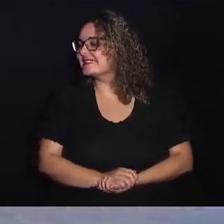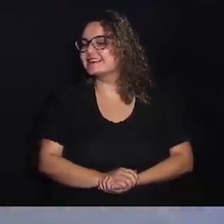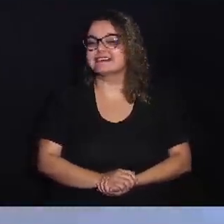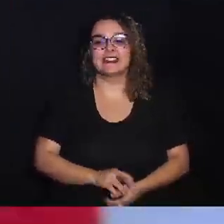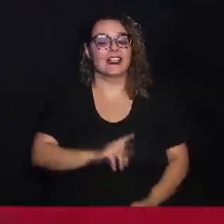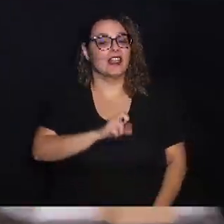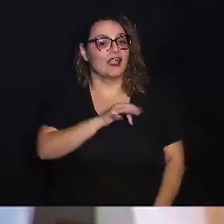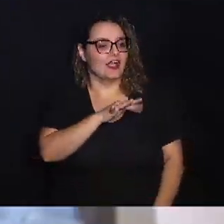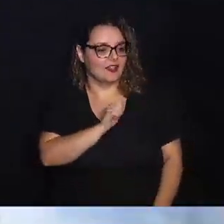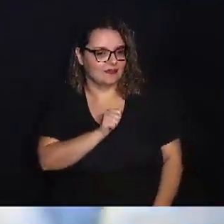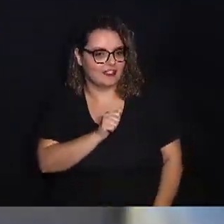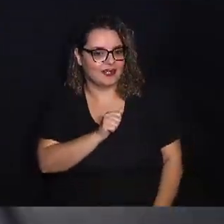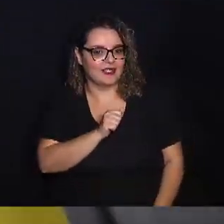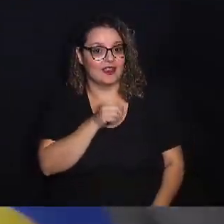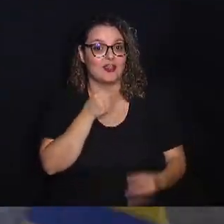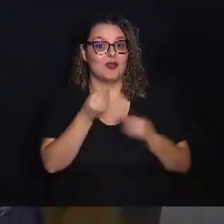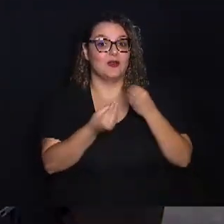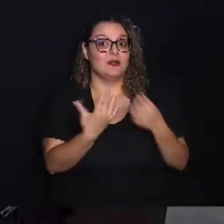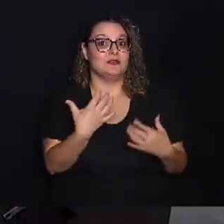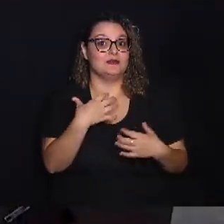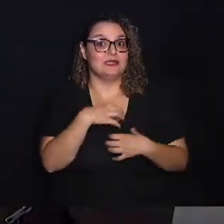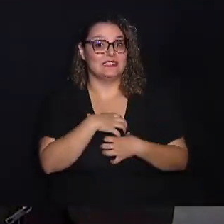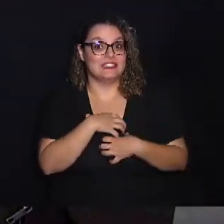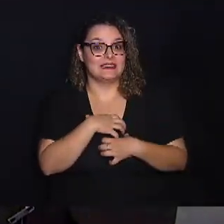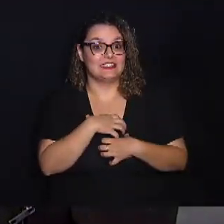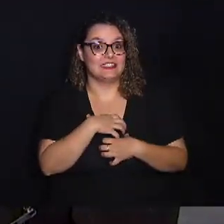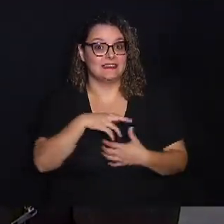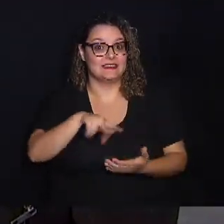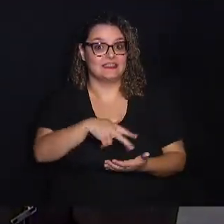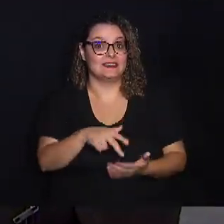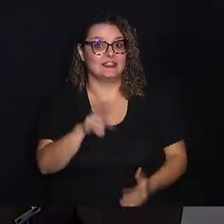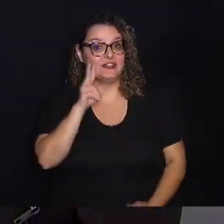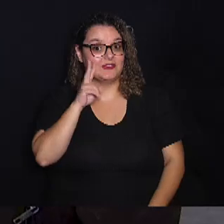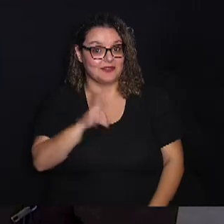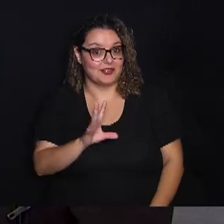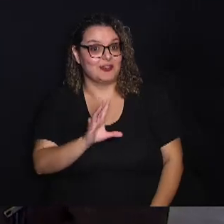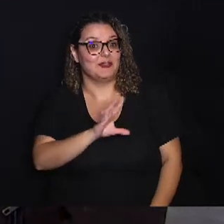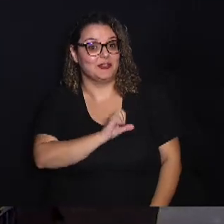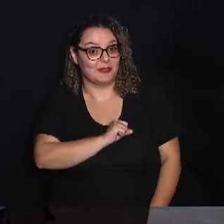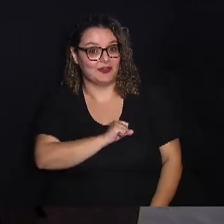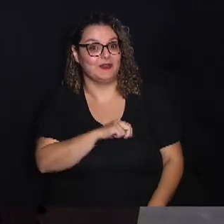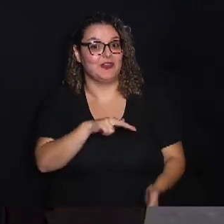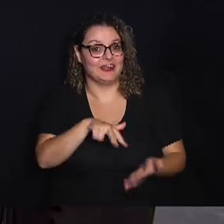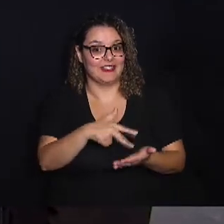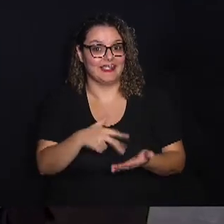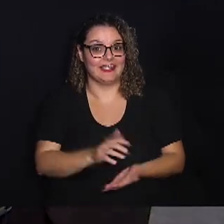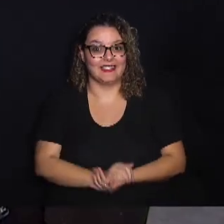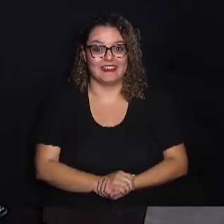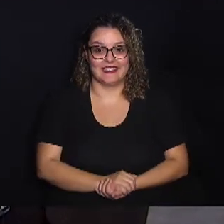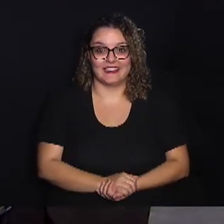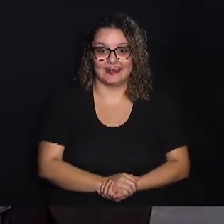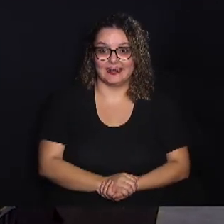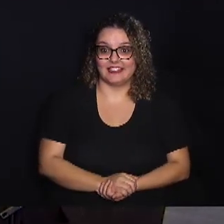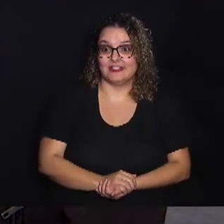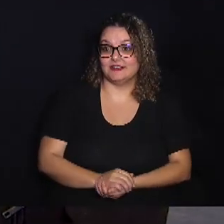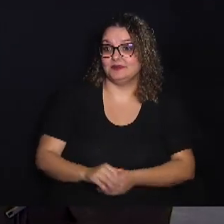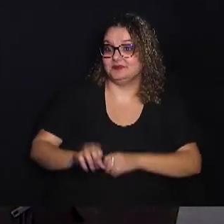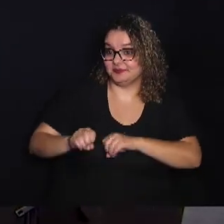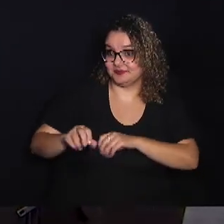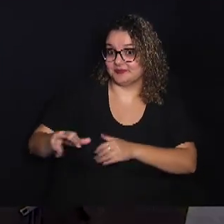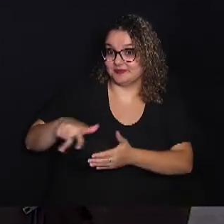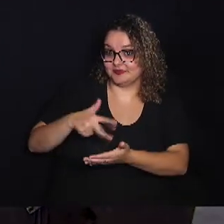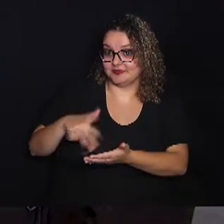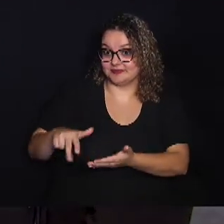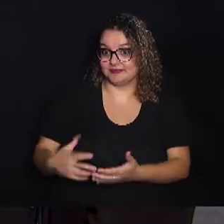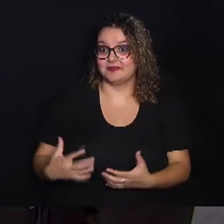Rafa, Oi. como é que você se sente vindo para aula de dança? Eu já vi que você gosta da coisa. Então, na aula de dança, eu